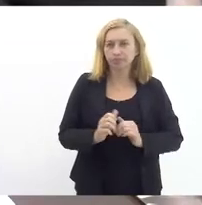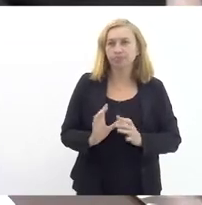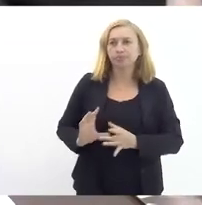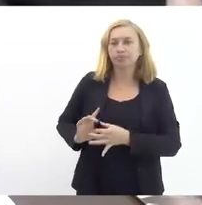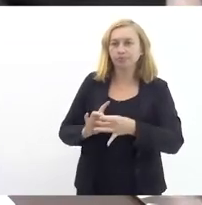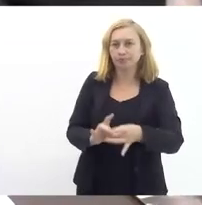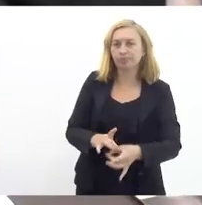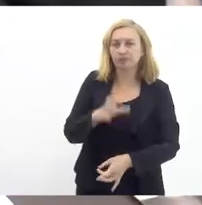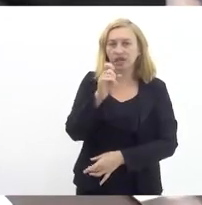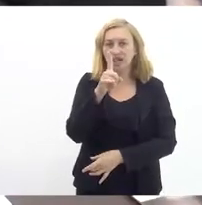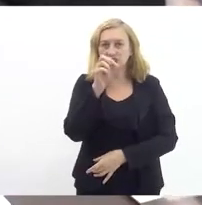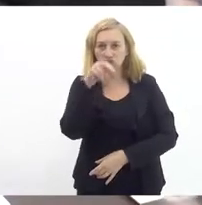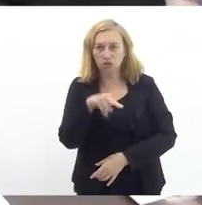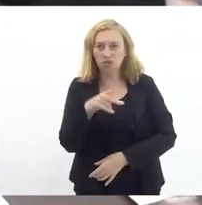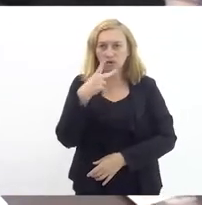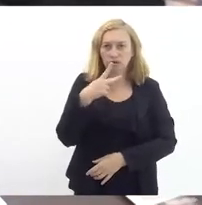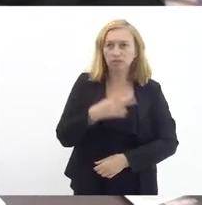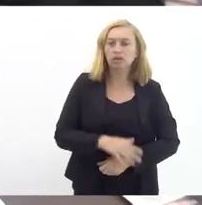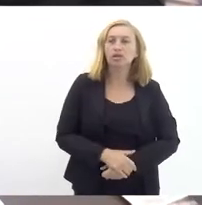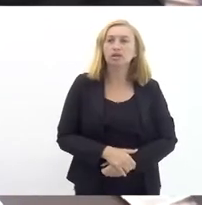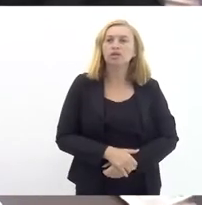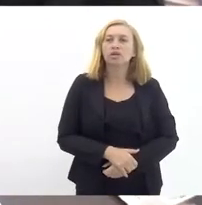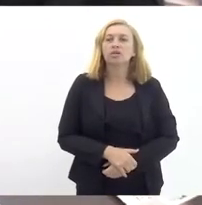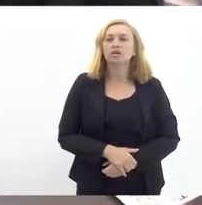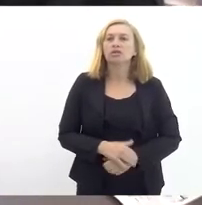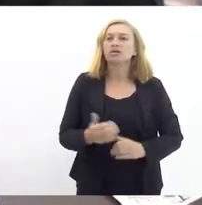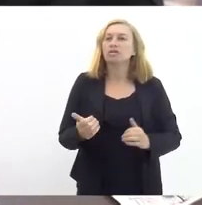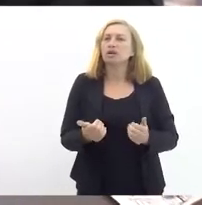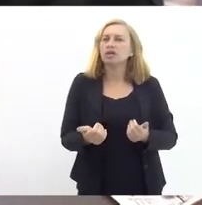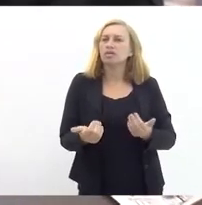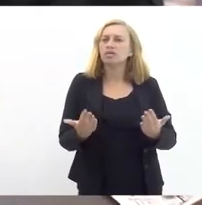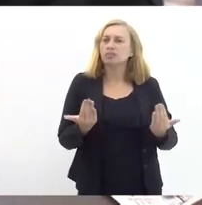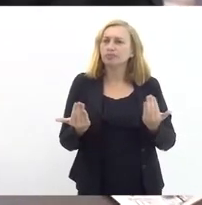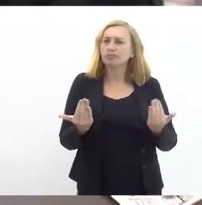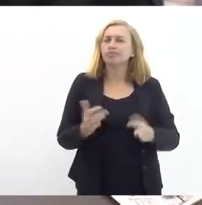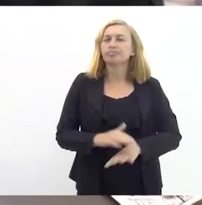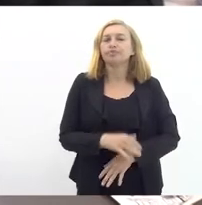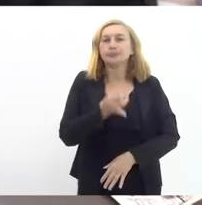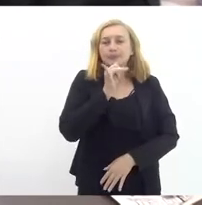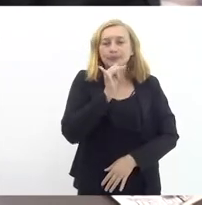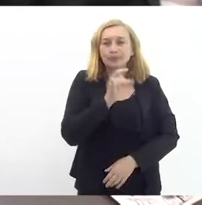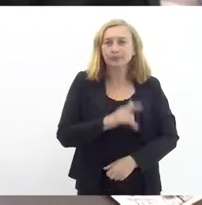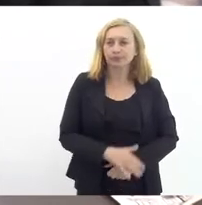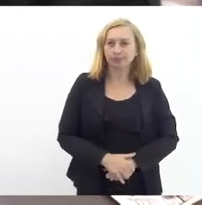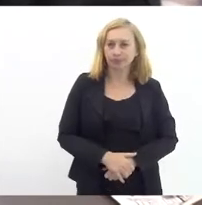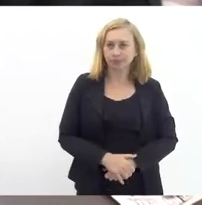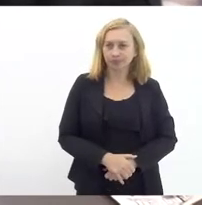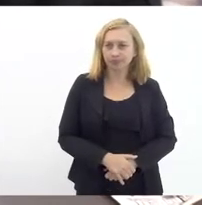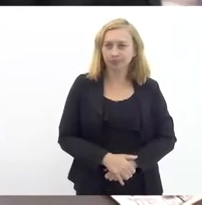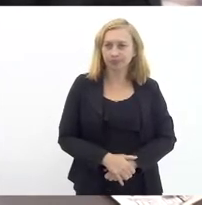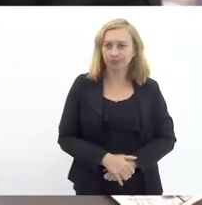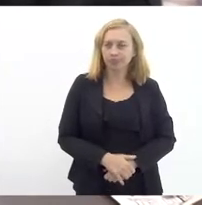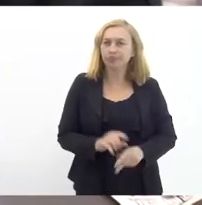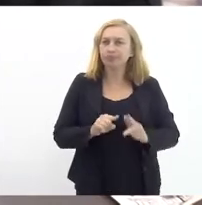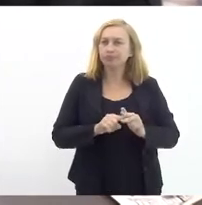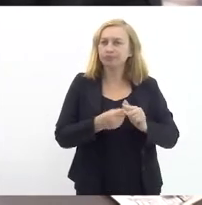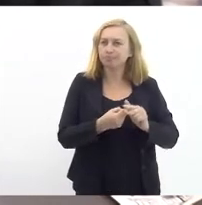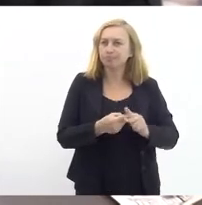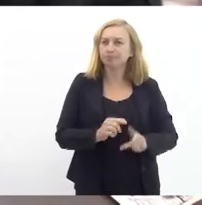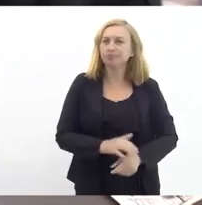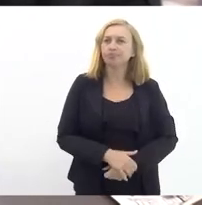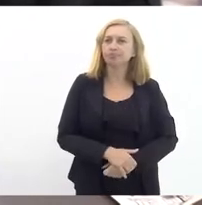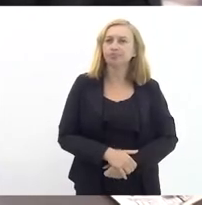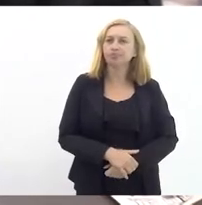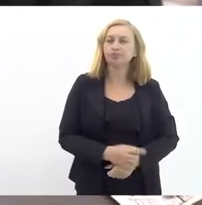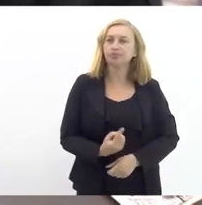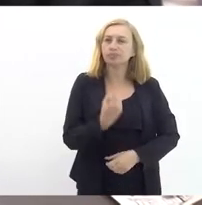aqui. Eu costumo fazer uma analogia, por exemplo, a manutenção de